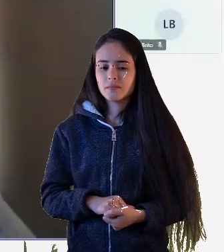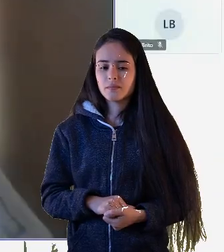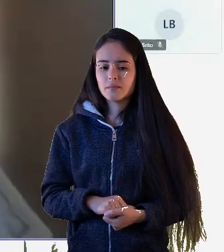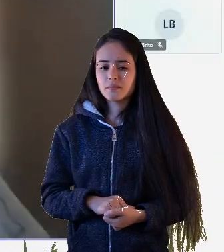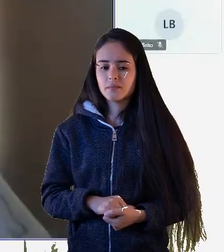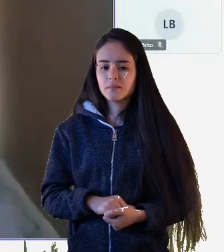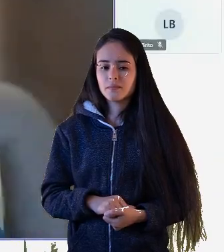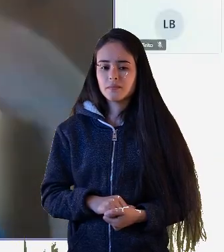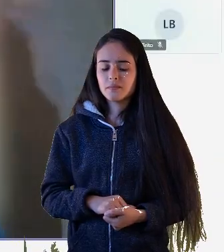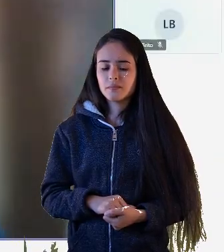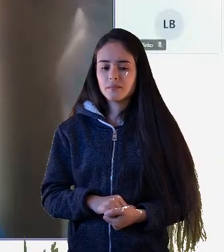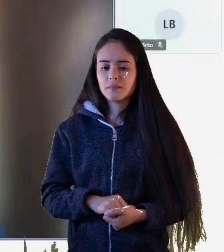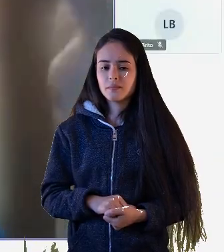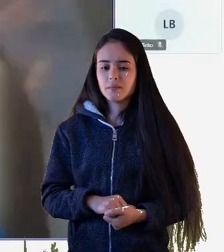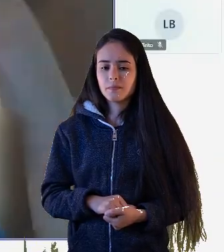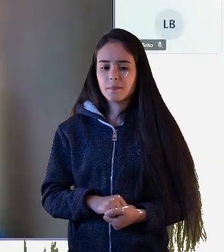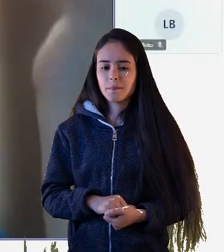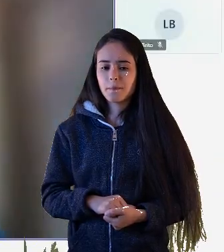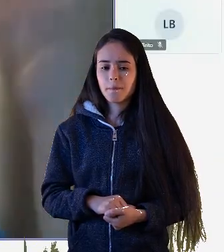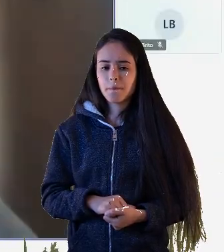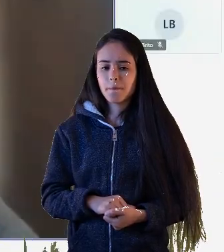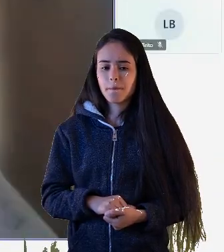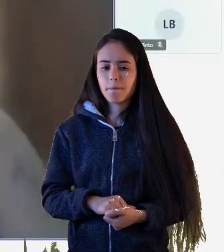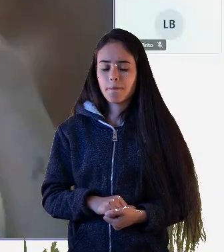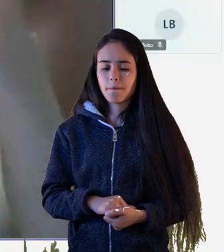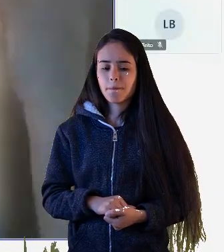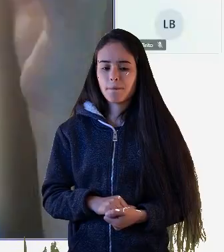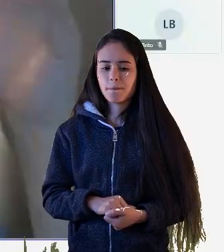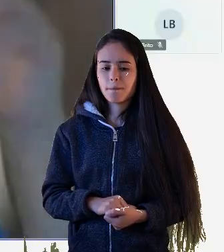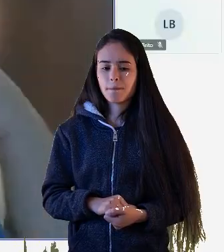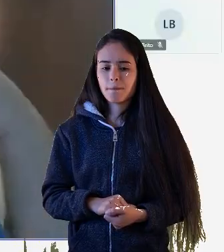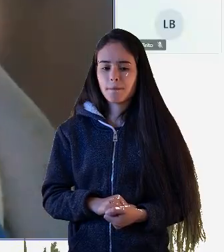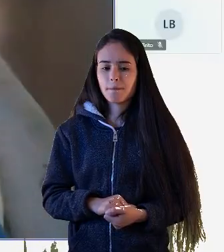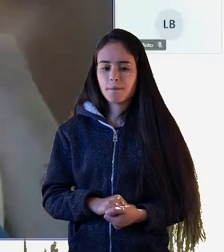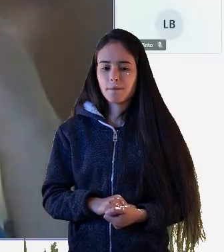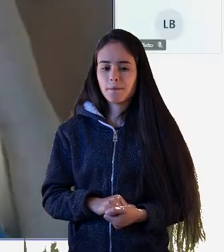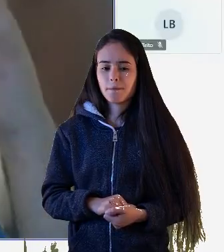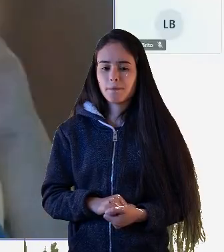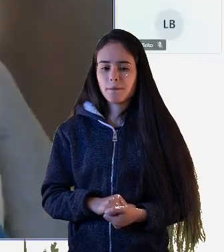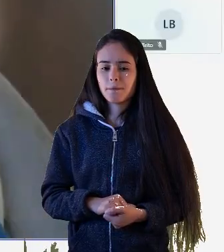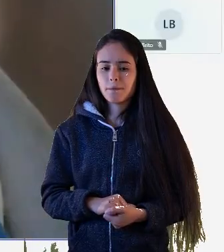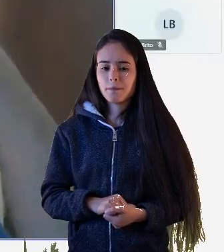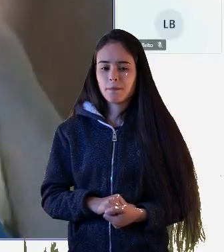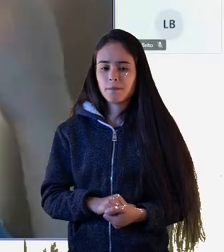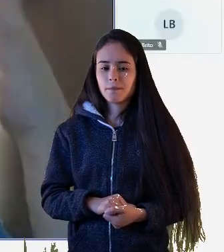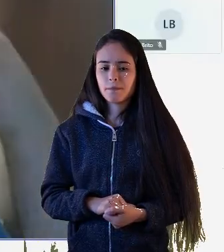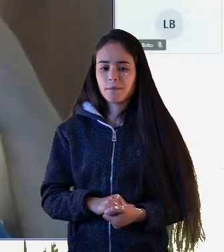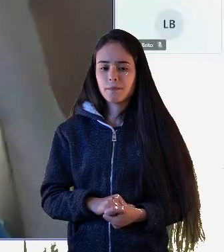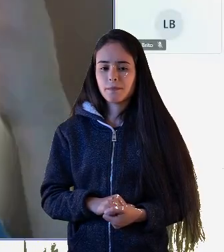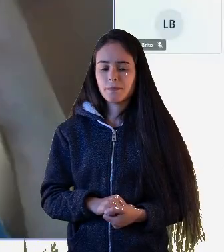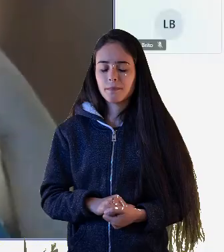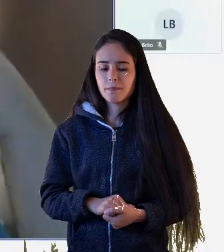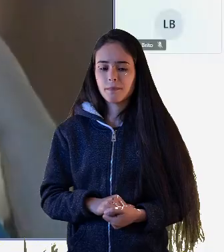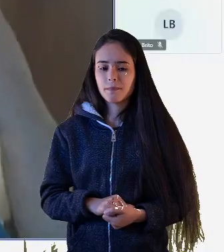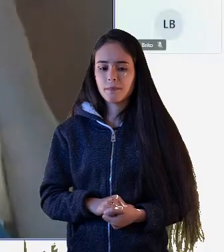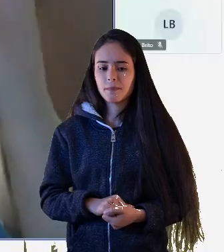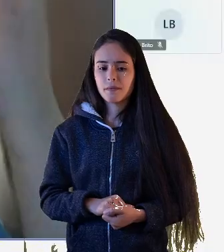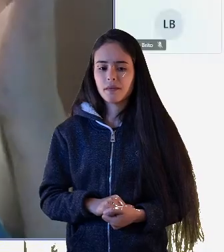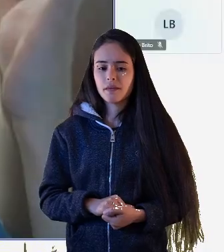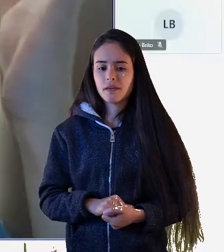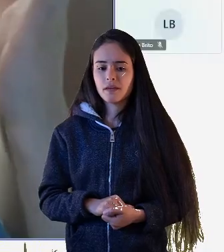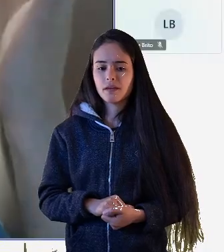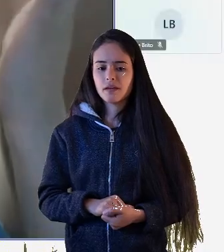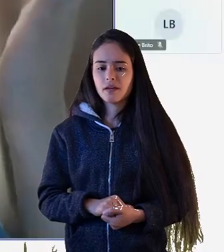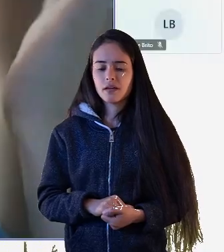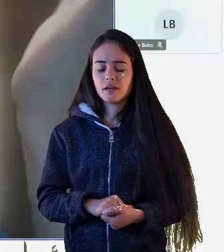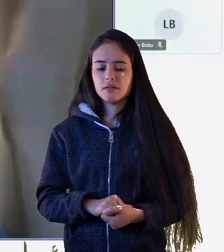nós. Então, quando sai na mídia aquele menino lá, que na USP, que foi rejeitado na banca, e a gente olha